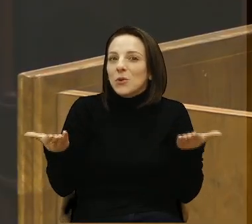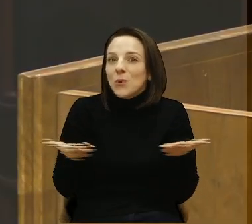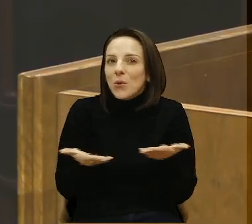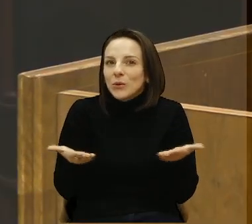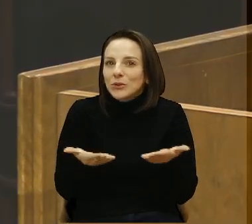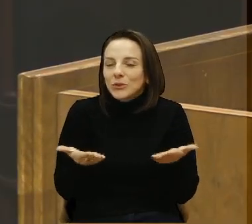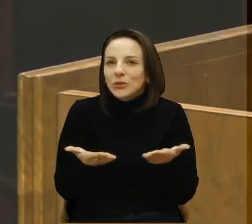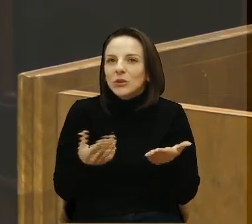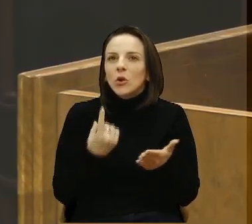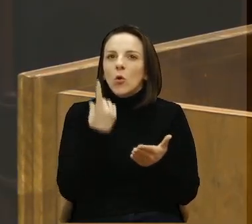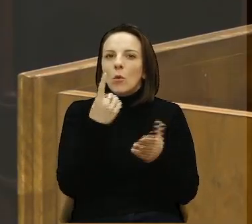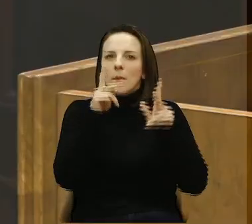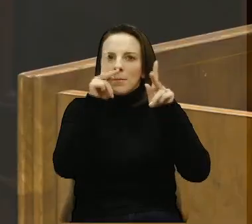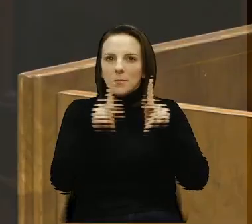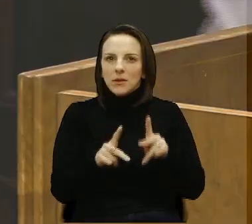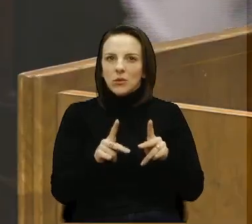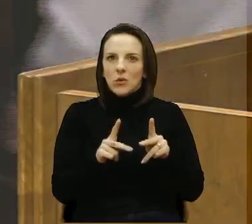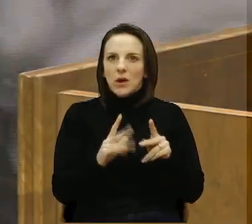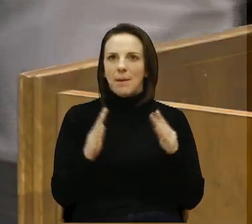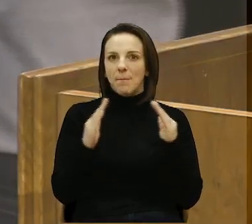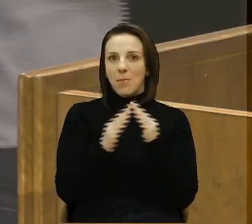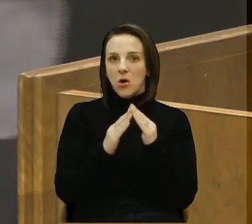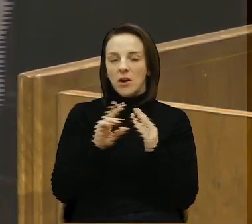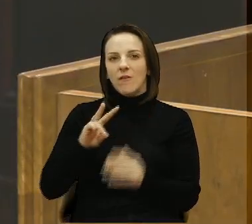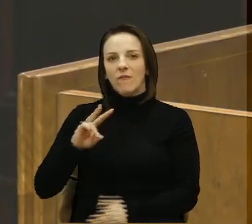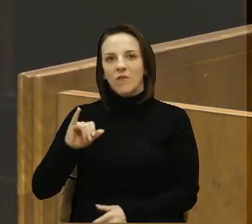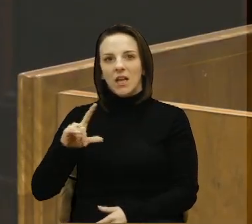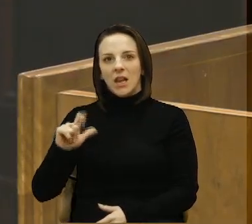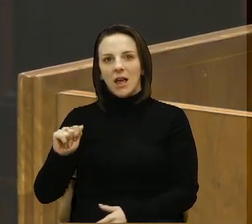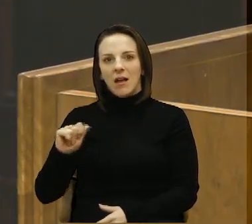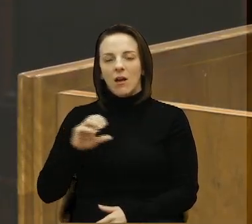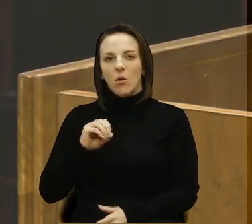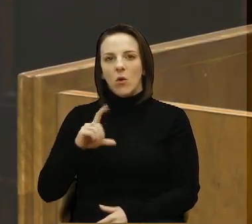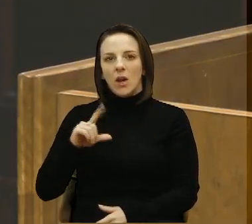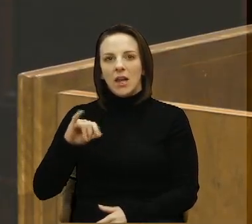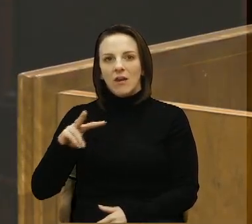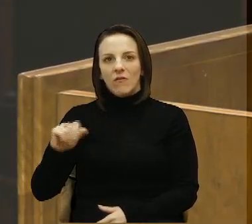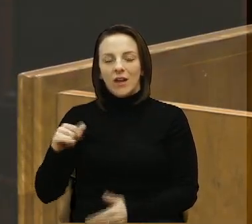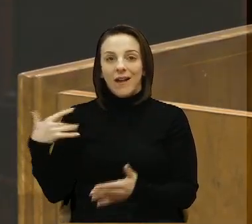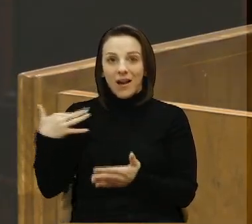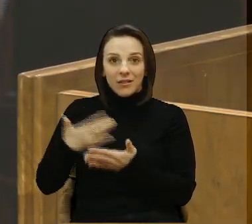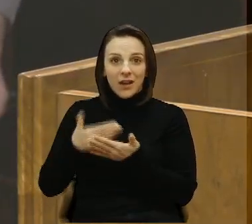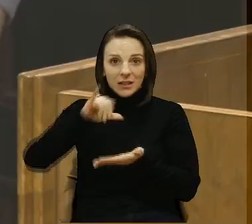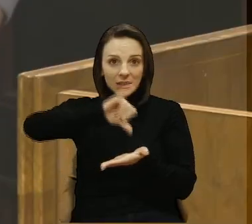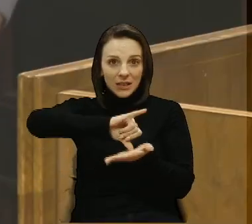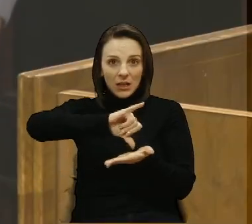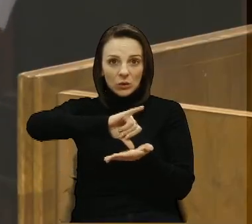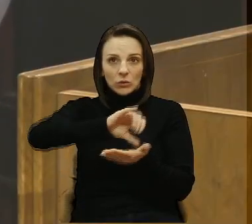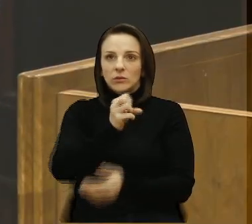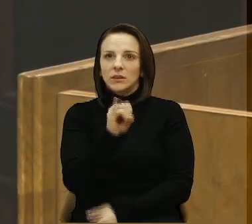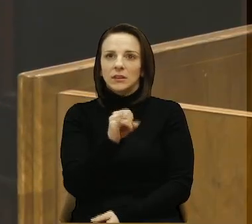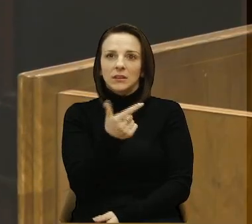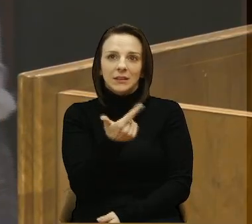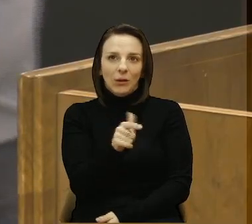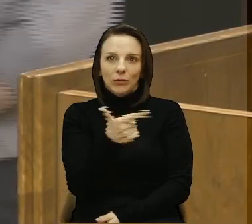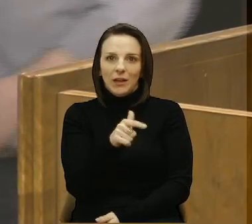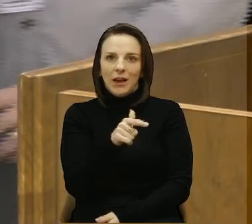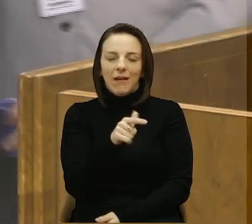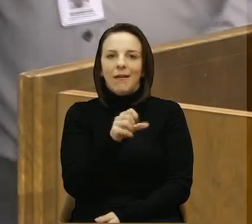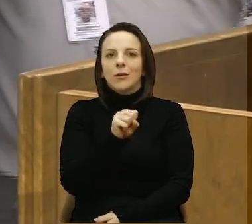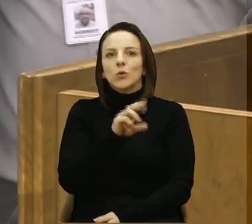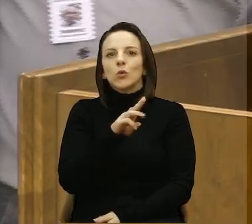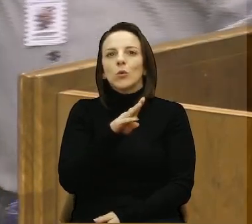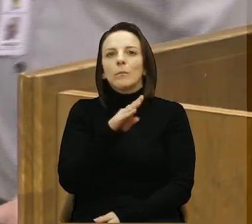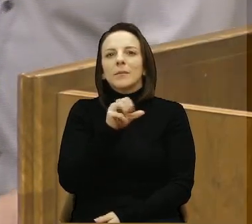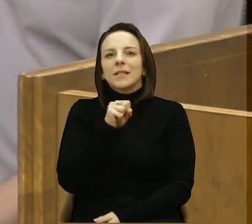senhores, um morador de Vila Oliva para vir até o centro de Caxias, se não tivesse o subsídio, estaria pagando R$20, em